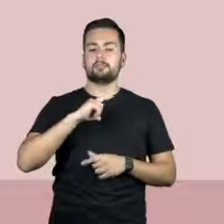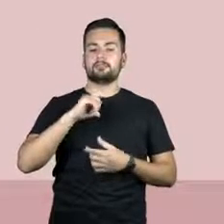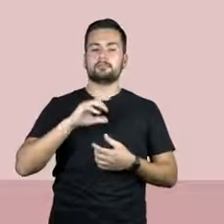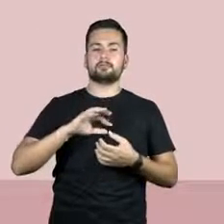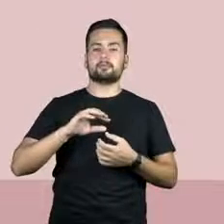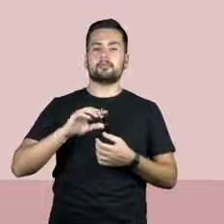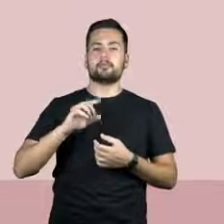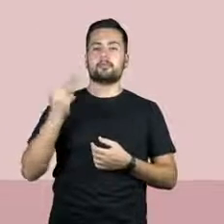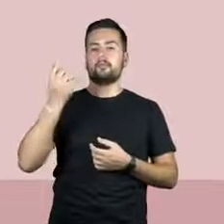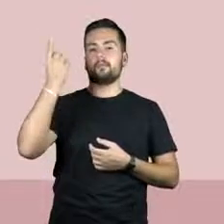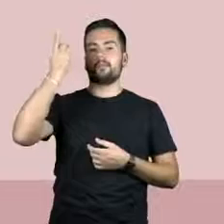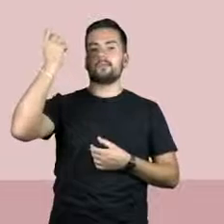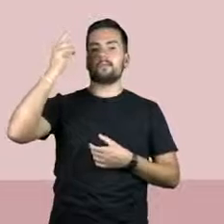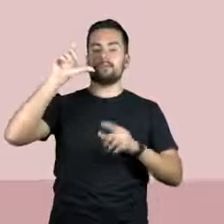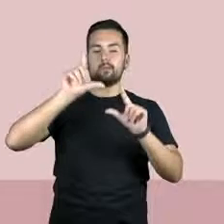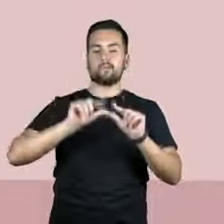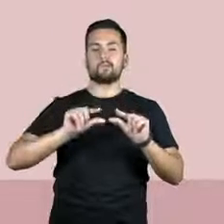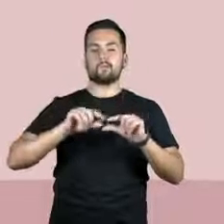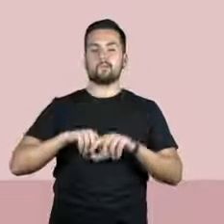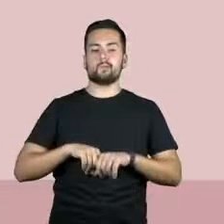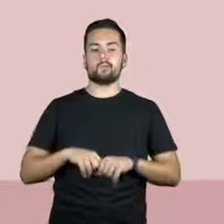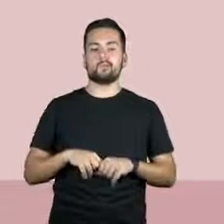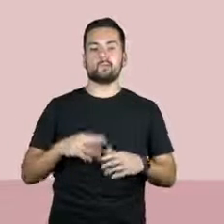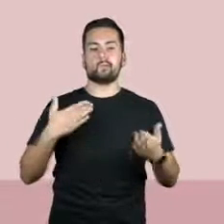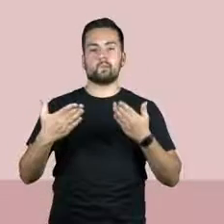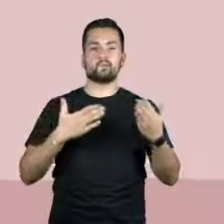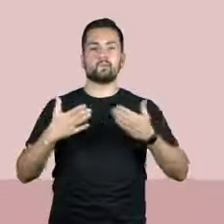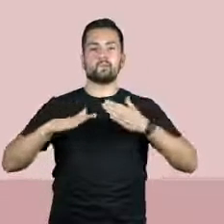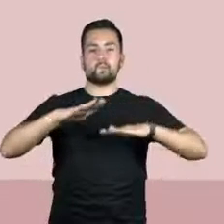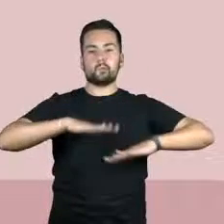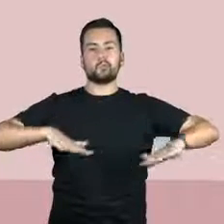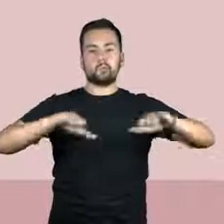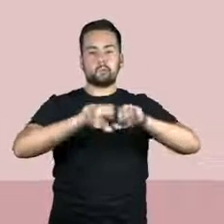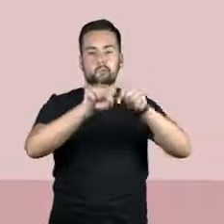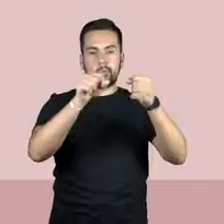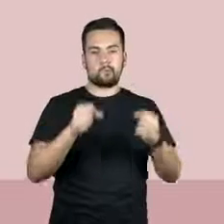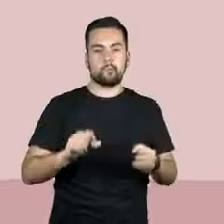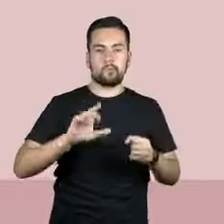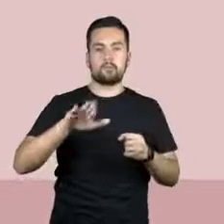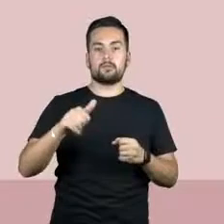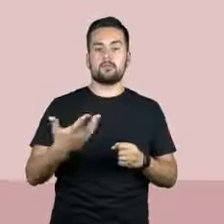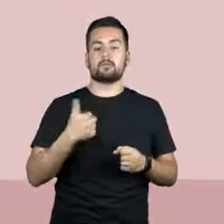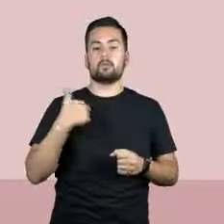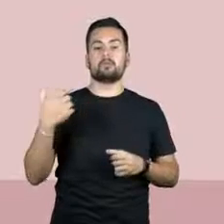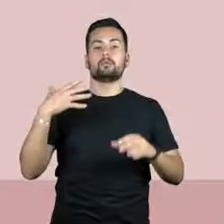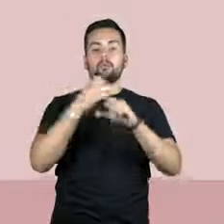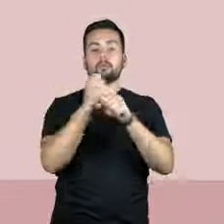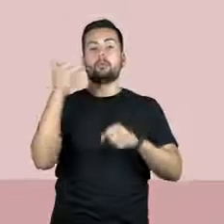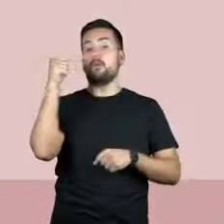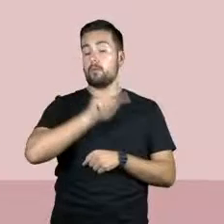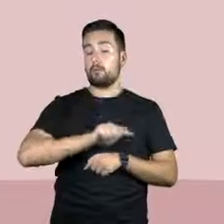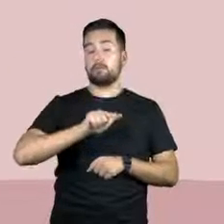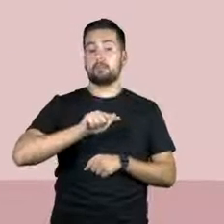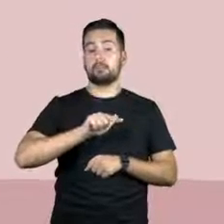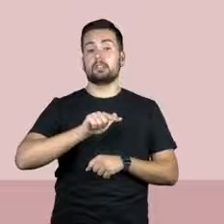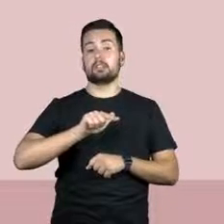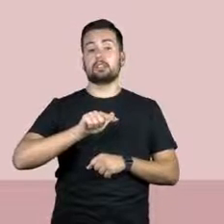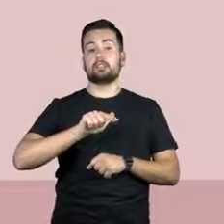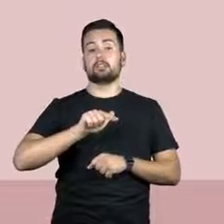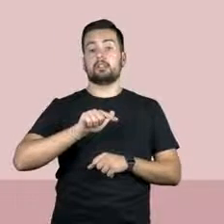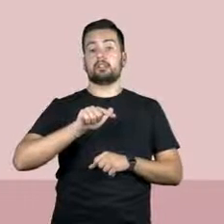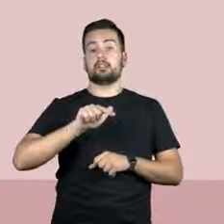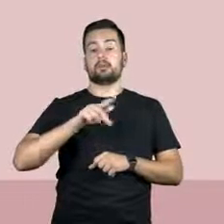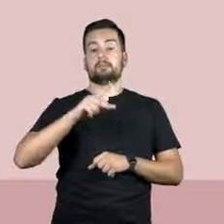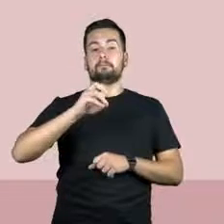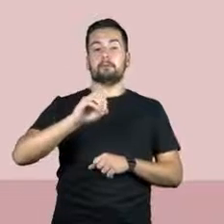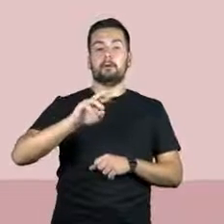dessa altura total em relação à superfície de ruptura. E aí eu consigo calcular qual que é a poropressão. O que